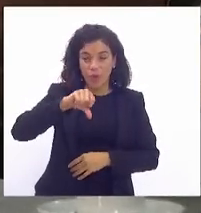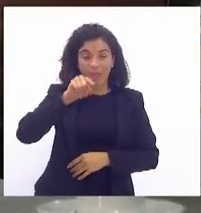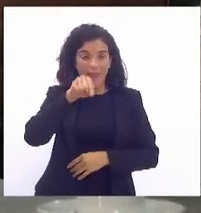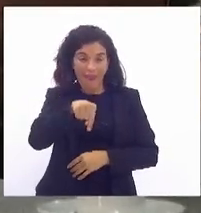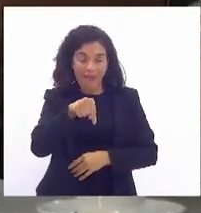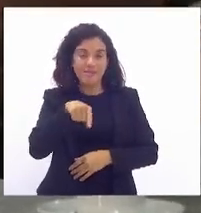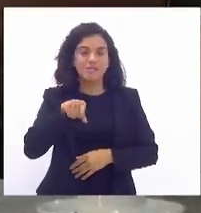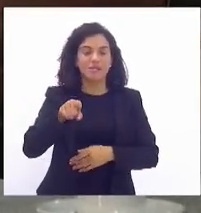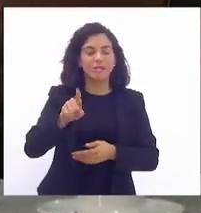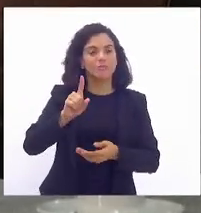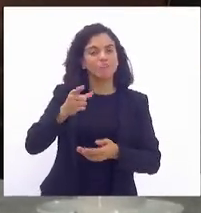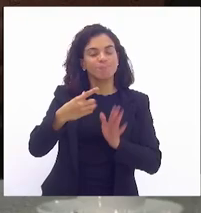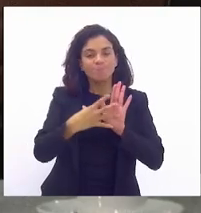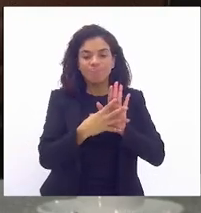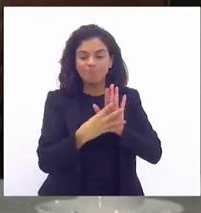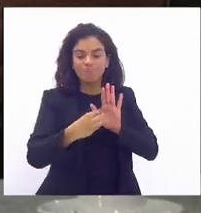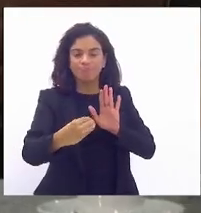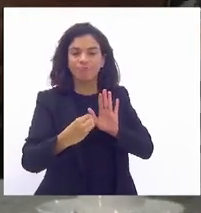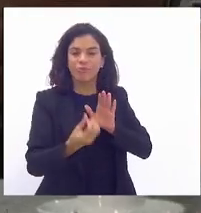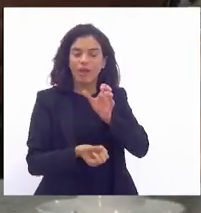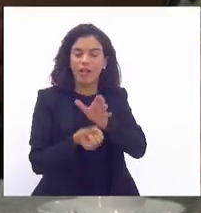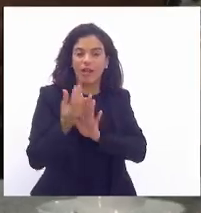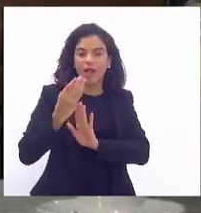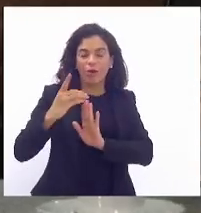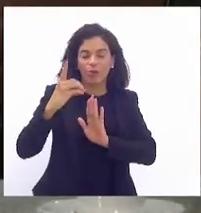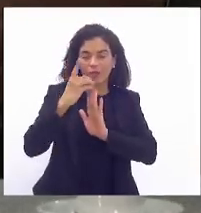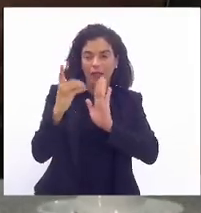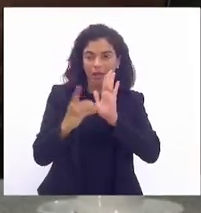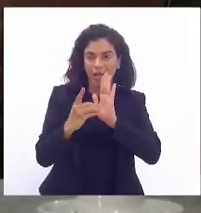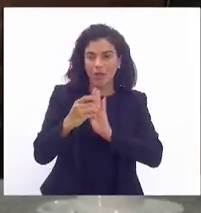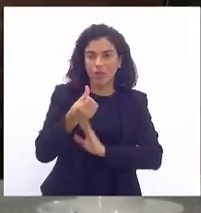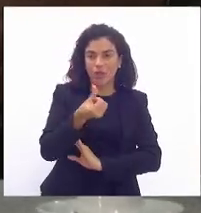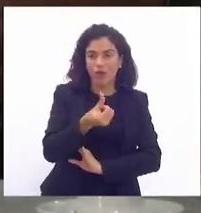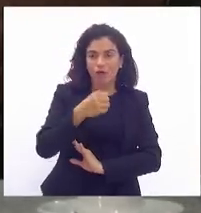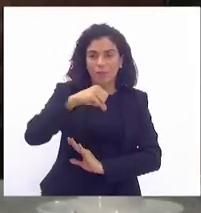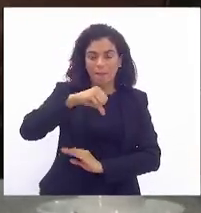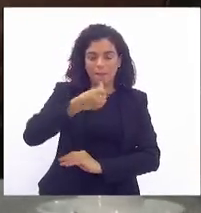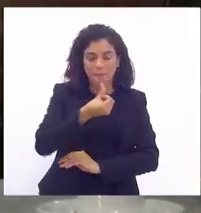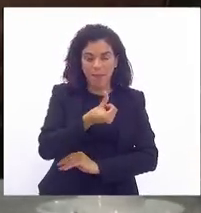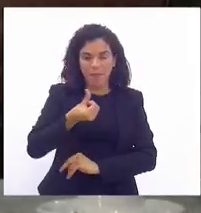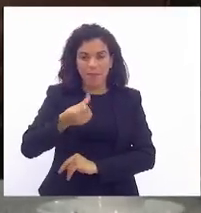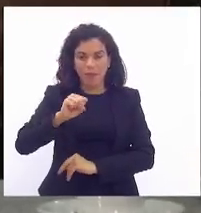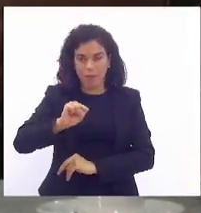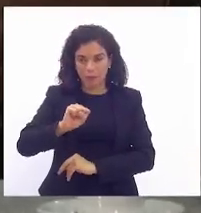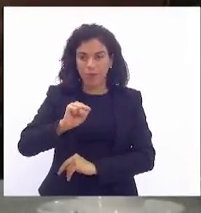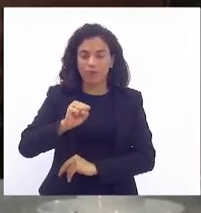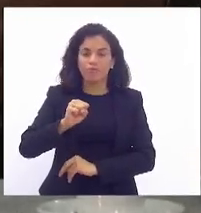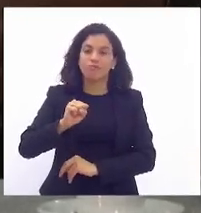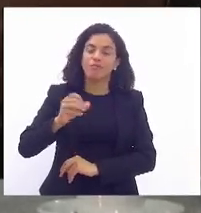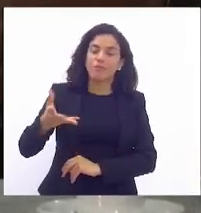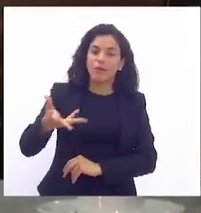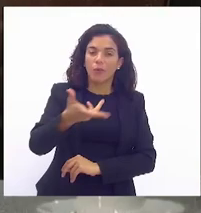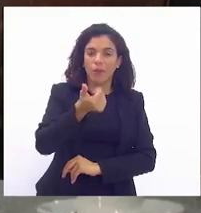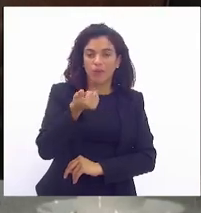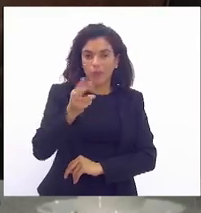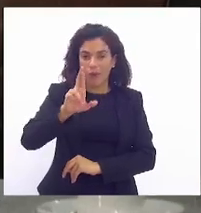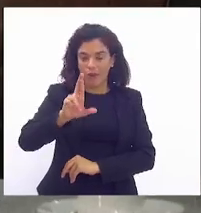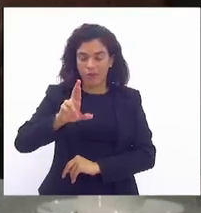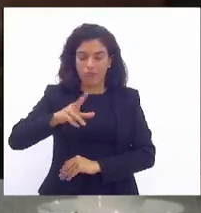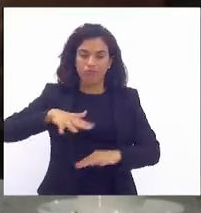de base para a elaboração do decreto 48668, que é o atual padrão de qualidade do ar aqui do estado do Rio.